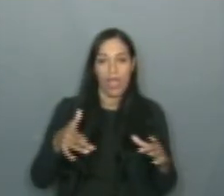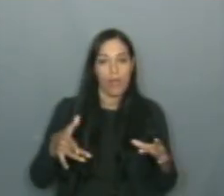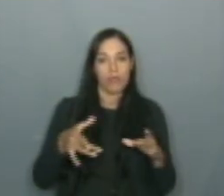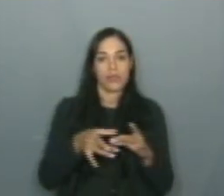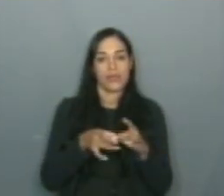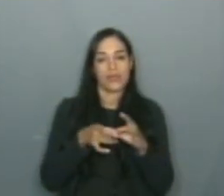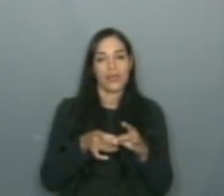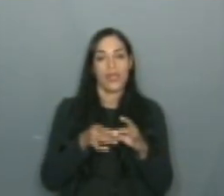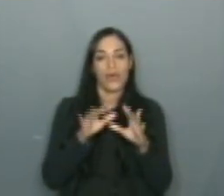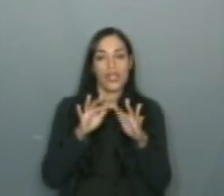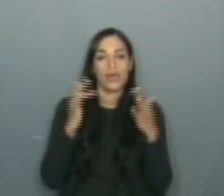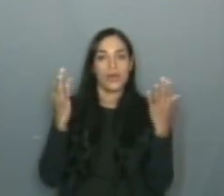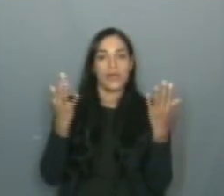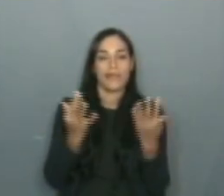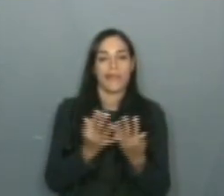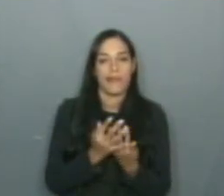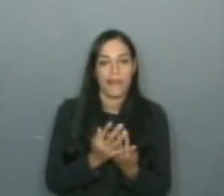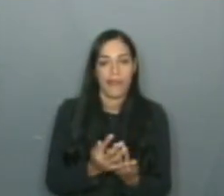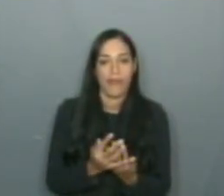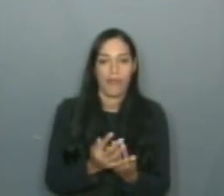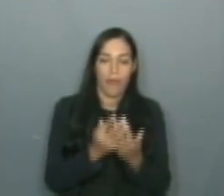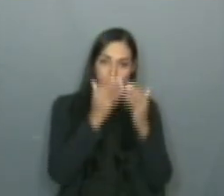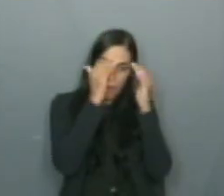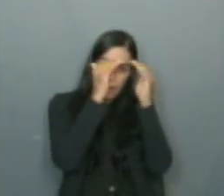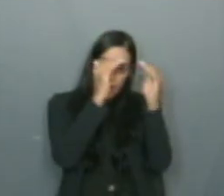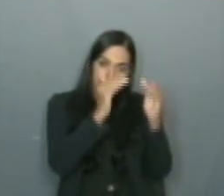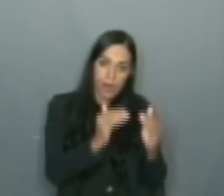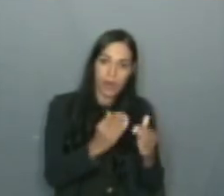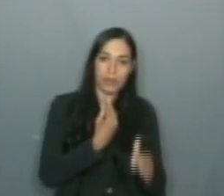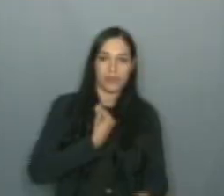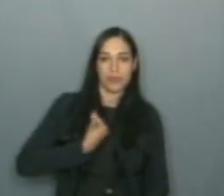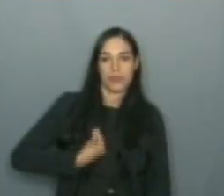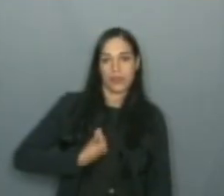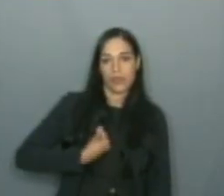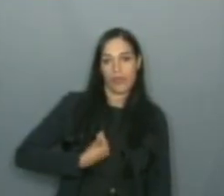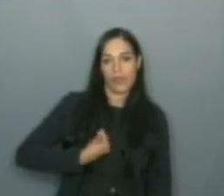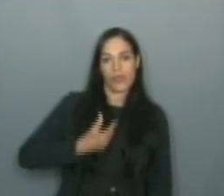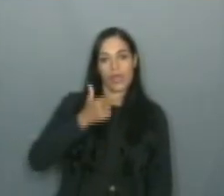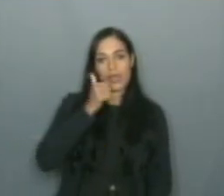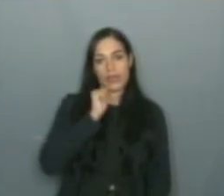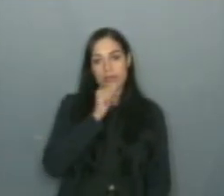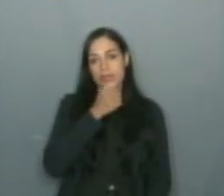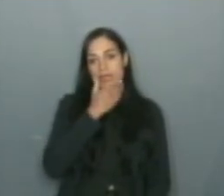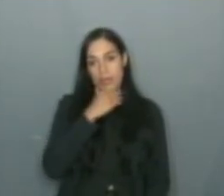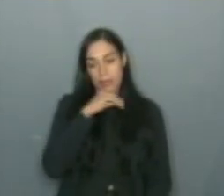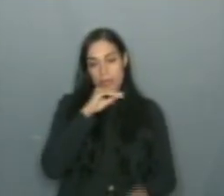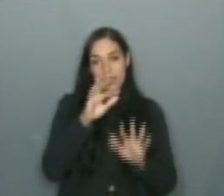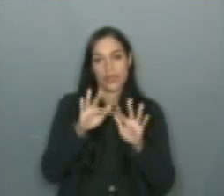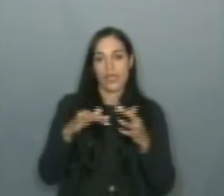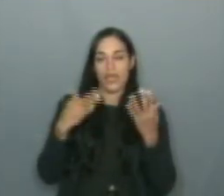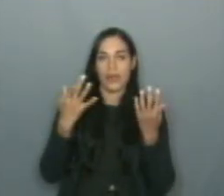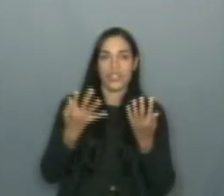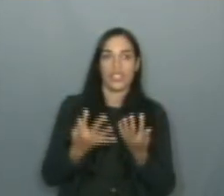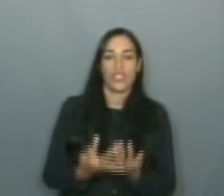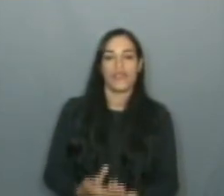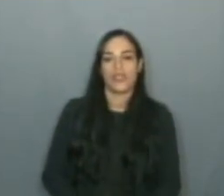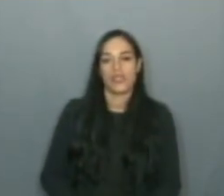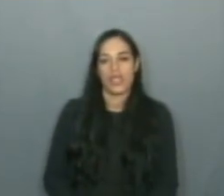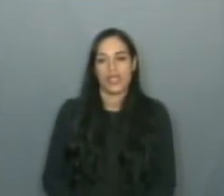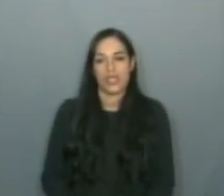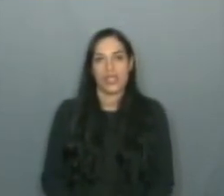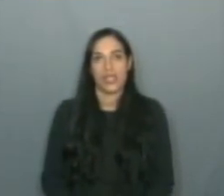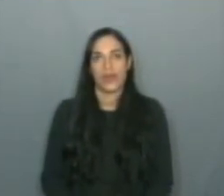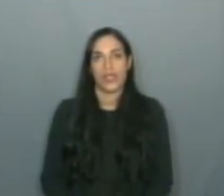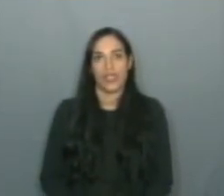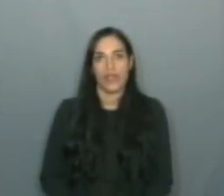familiar e dar dignidade para a vida desse pai, dessa mãe de família e dessa criança. O que é pior,